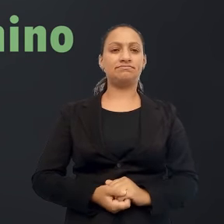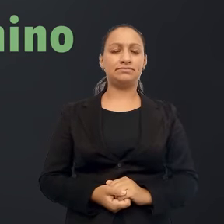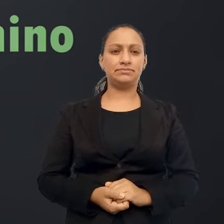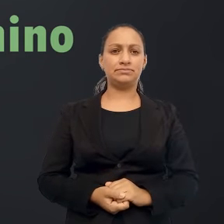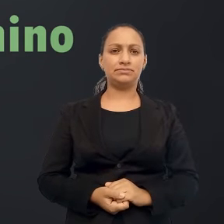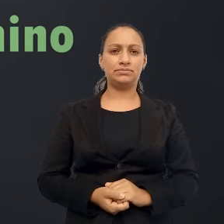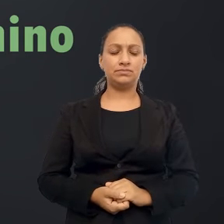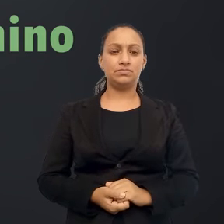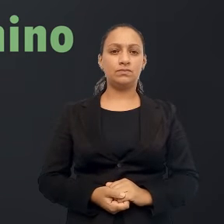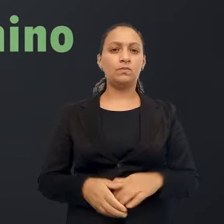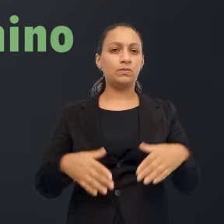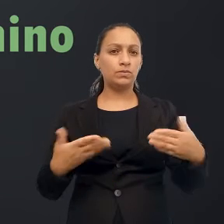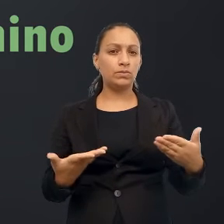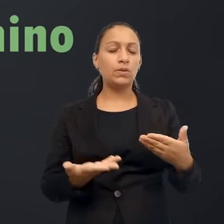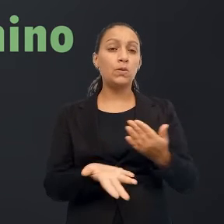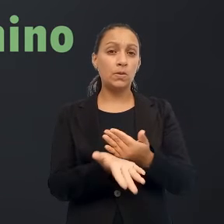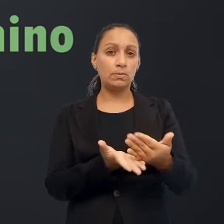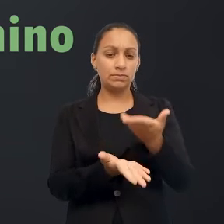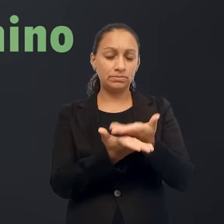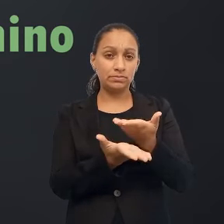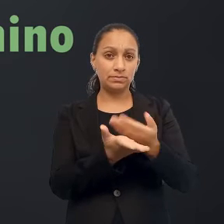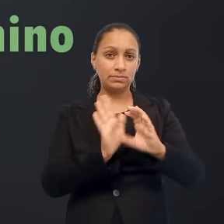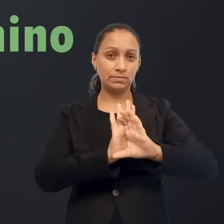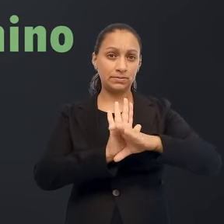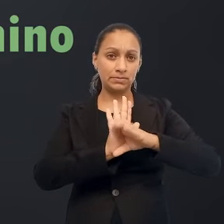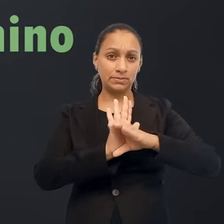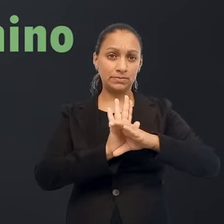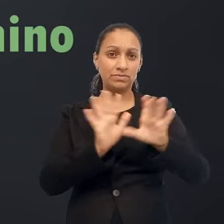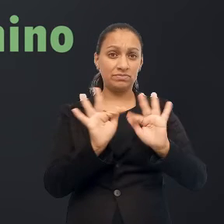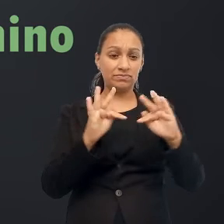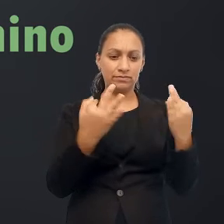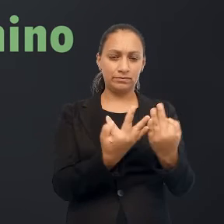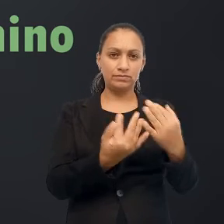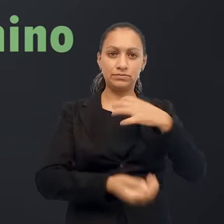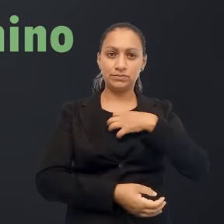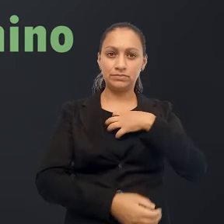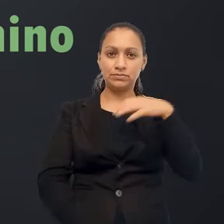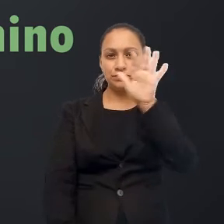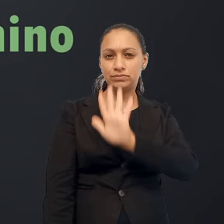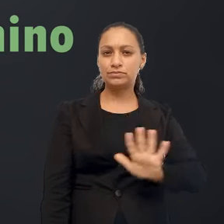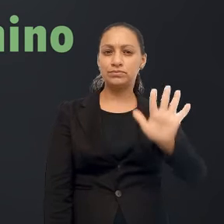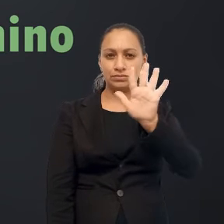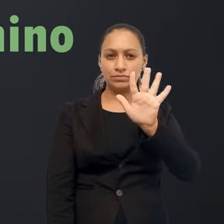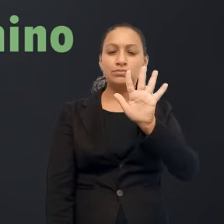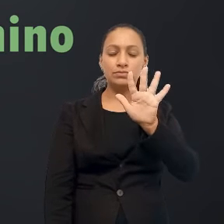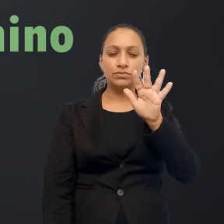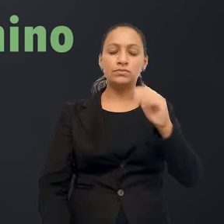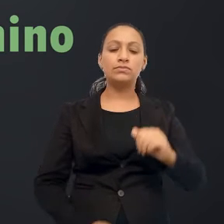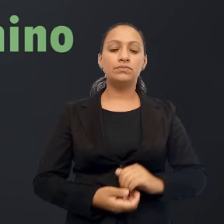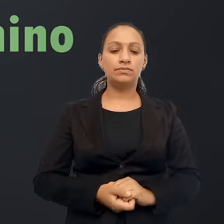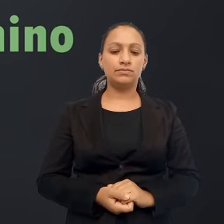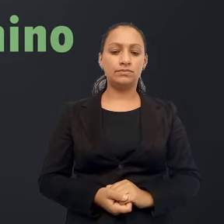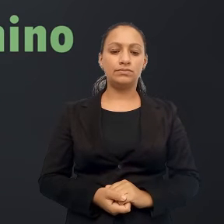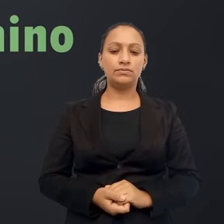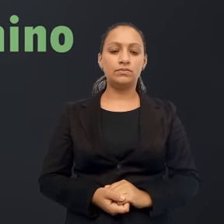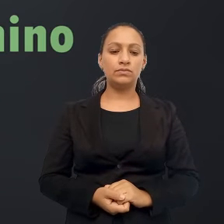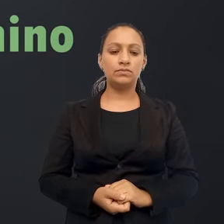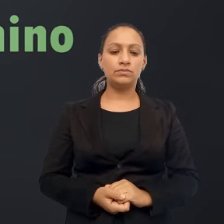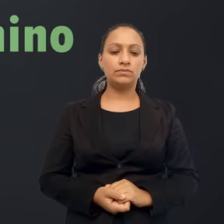Bem, a gente quando começa a estudar o conceito de família, de uma forma geral, né, a família se constitui na medida em